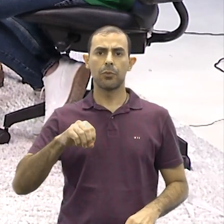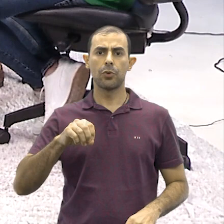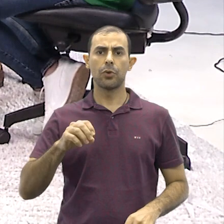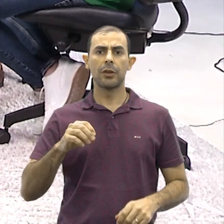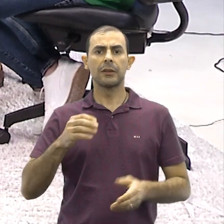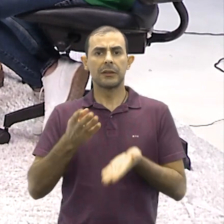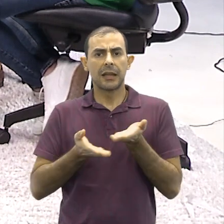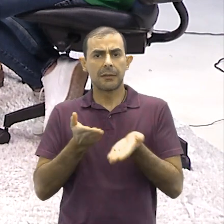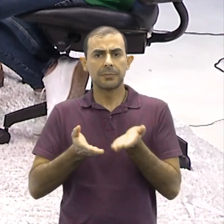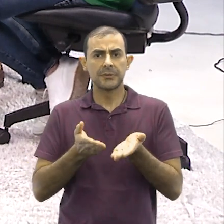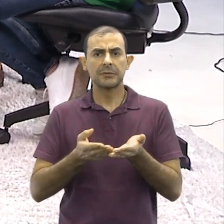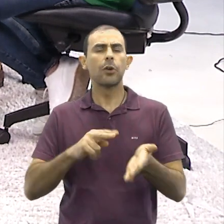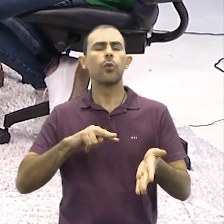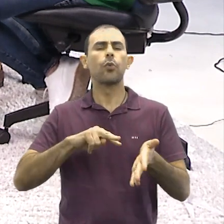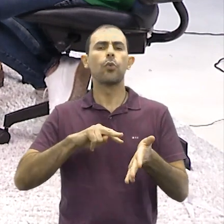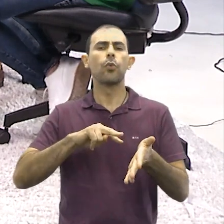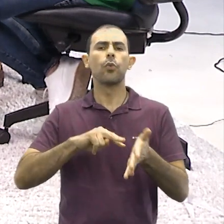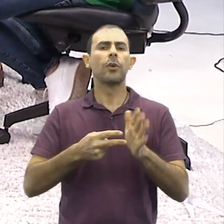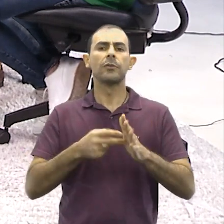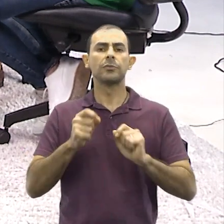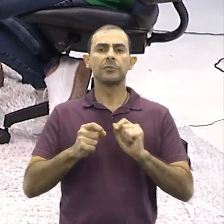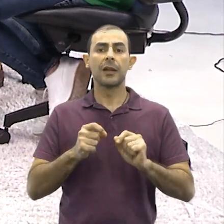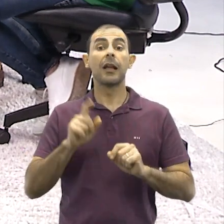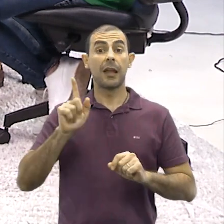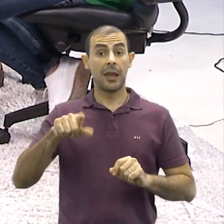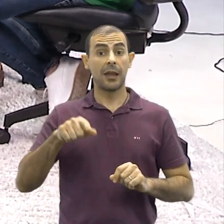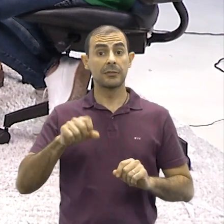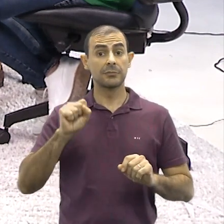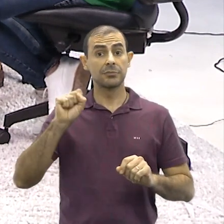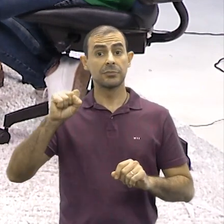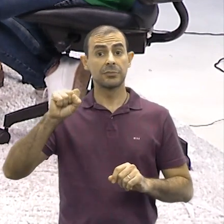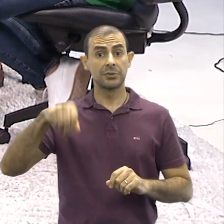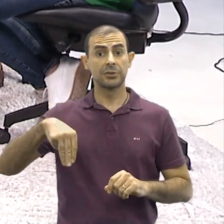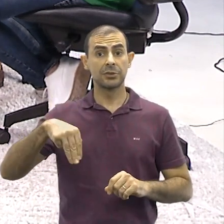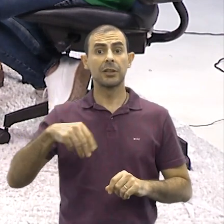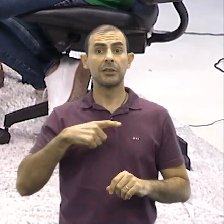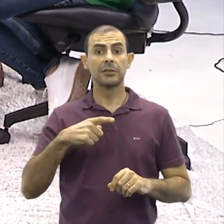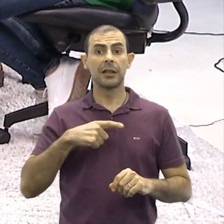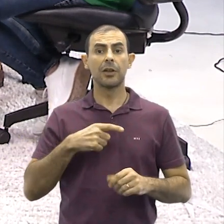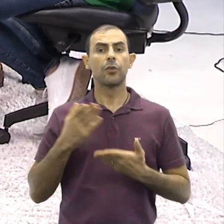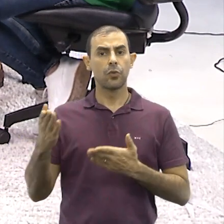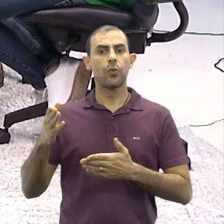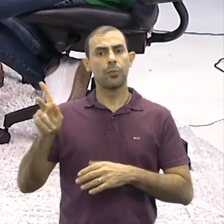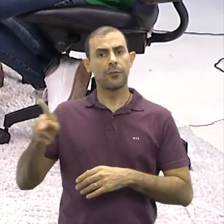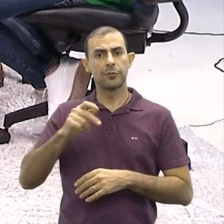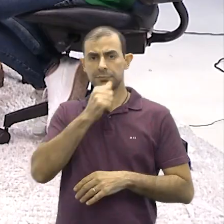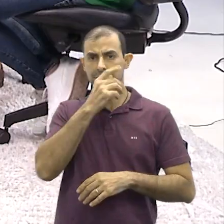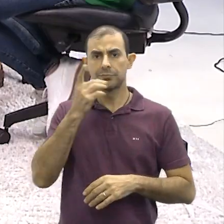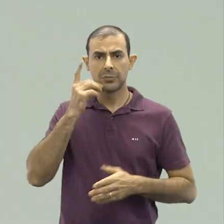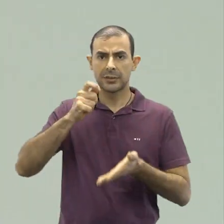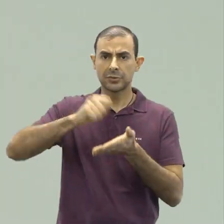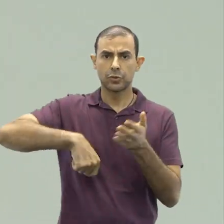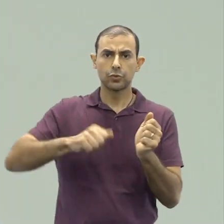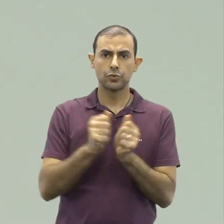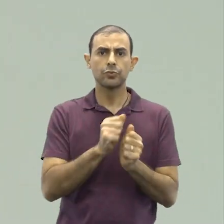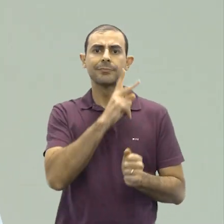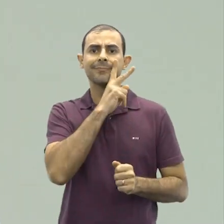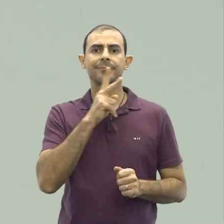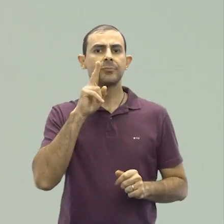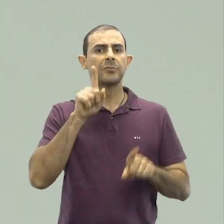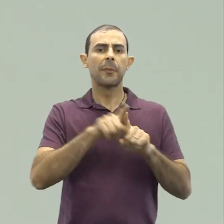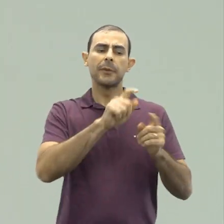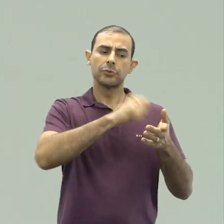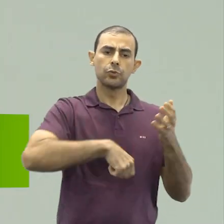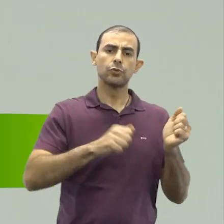funciona isso? Sim, é o projeto 11.148, o professor André assinou comigo, o Vila Sante também,